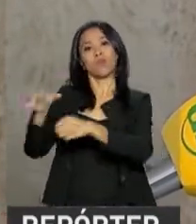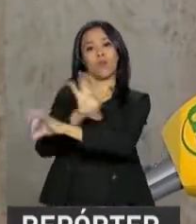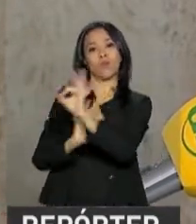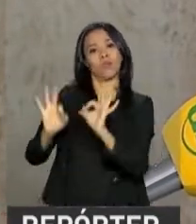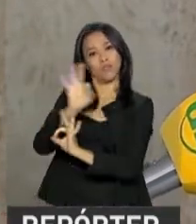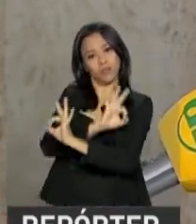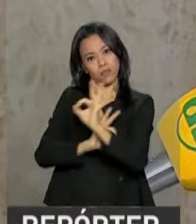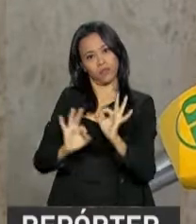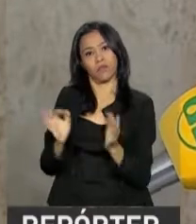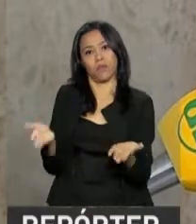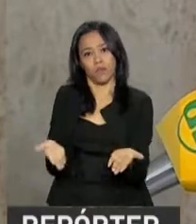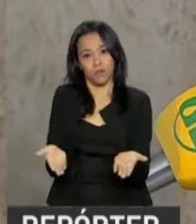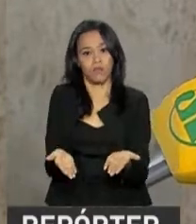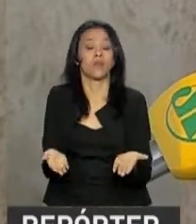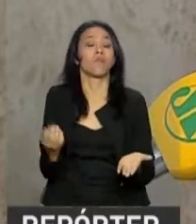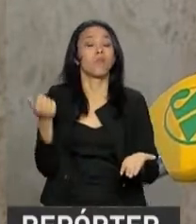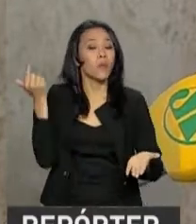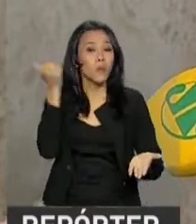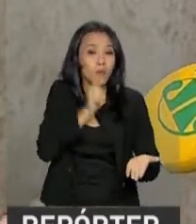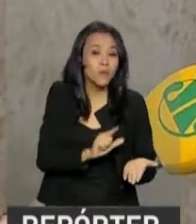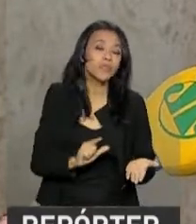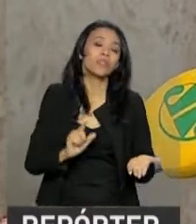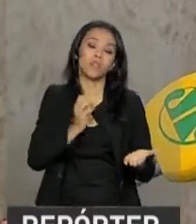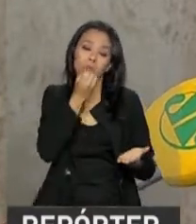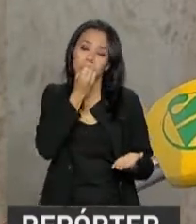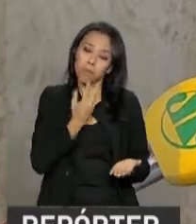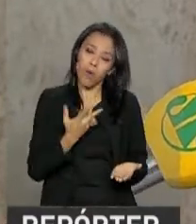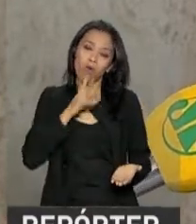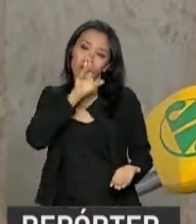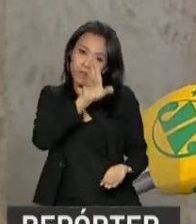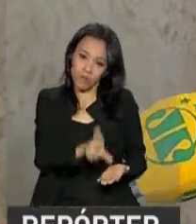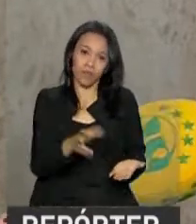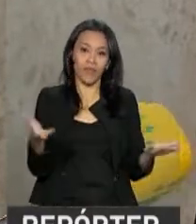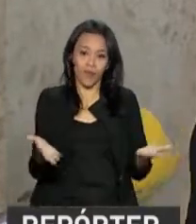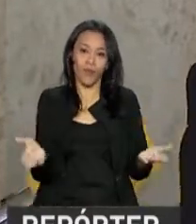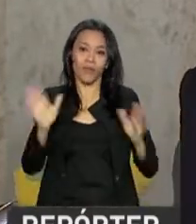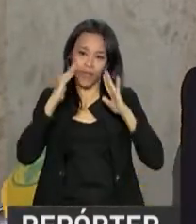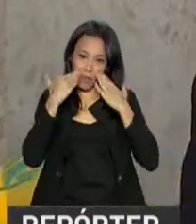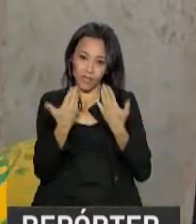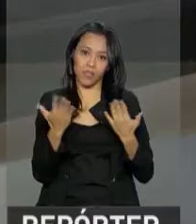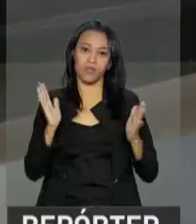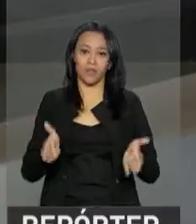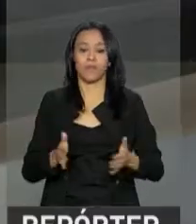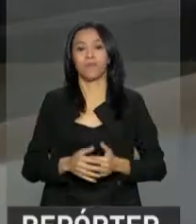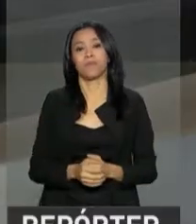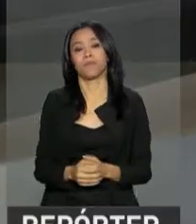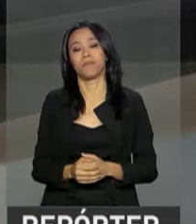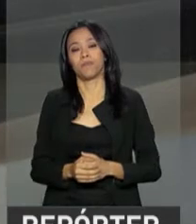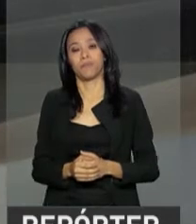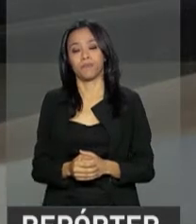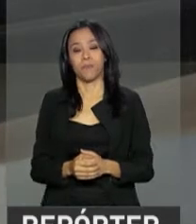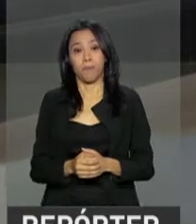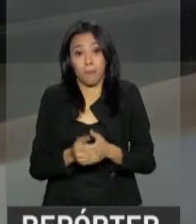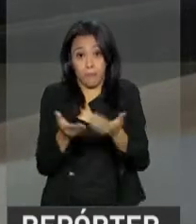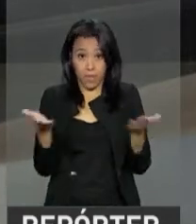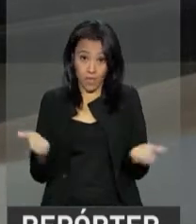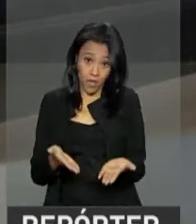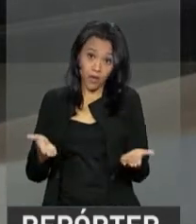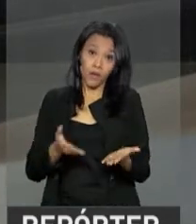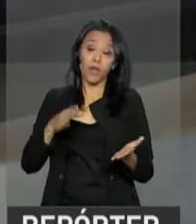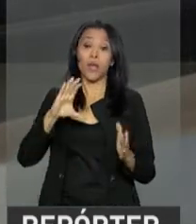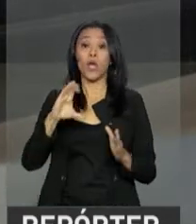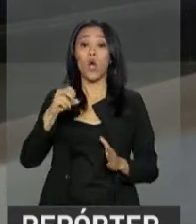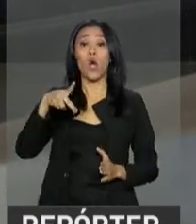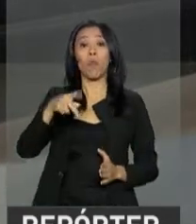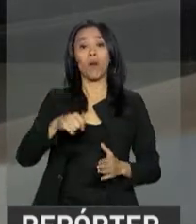0 que isso para poder alcançar resultados e eles estão aparecendo olhe semana e agora a copa do